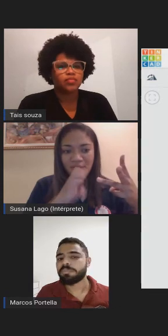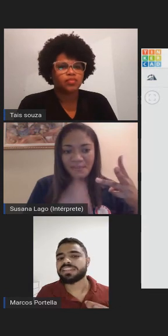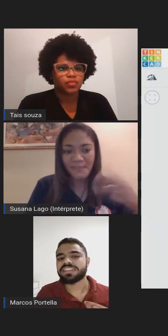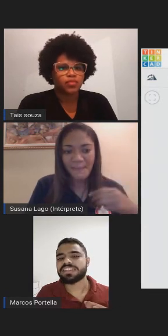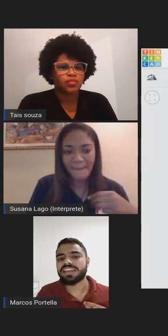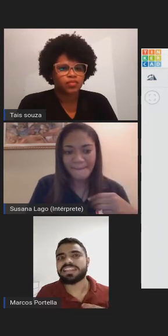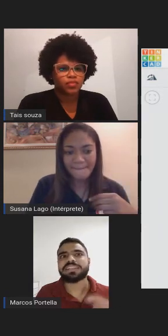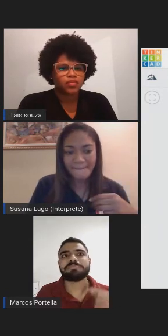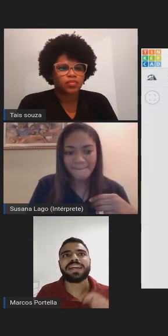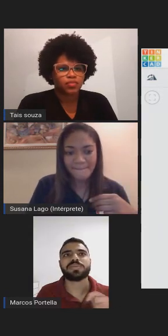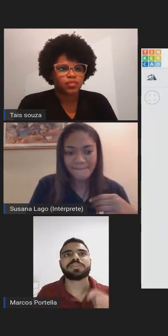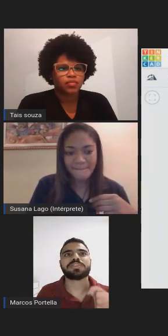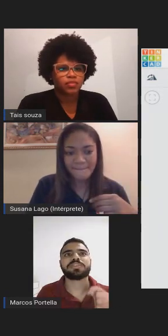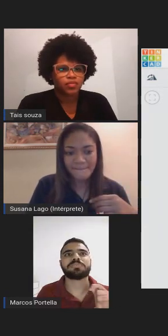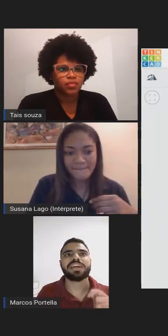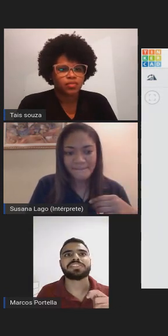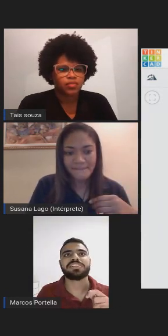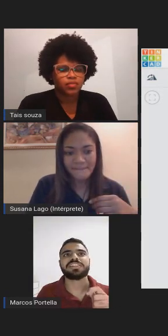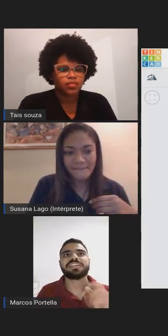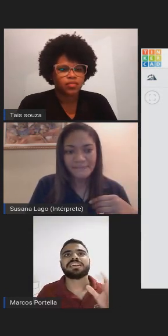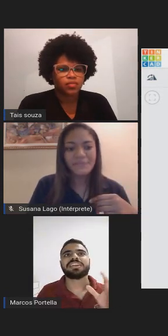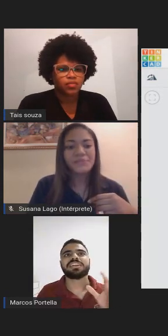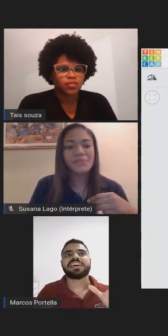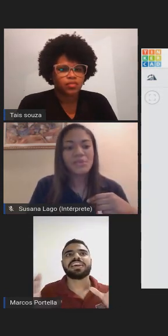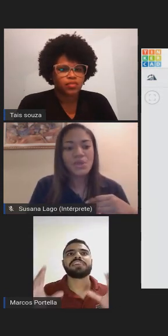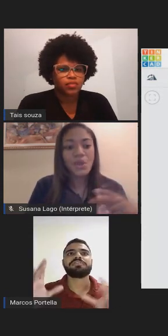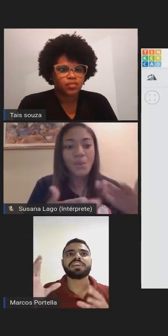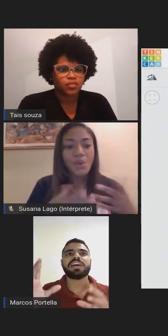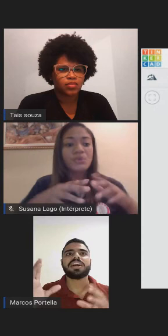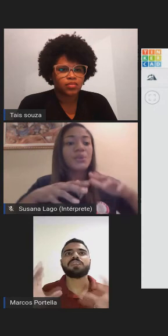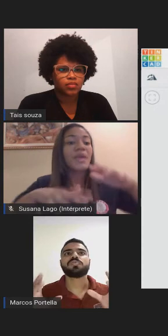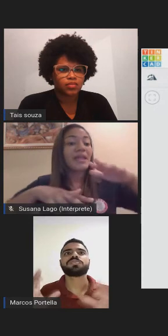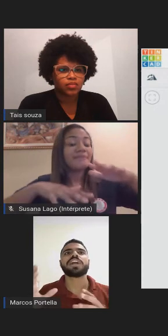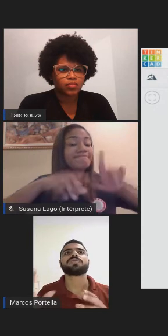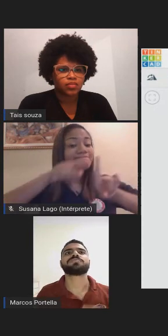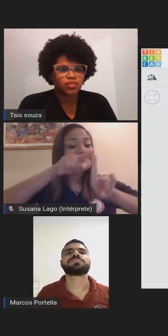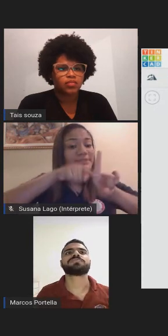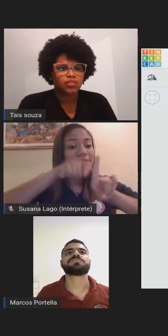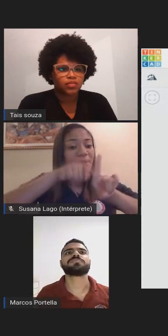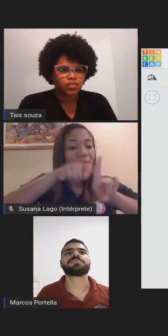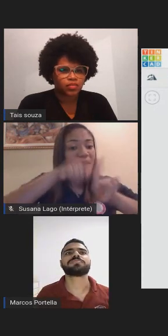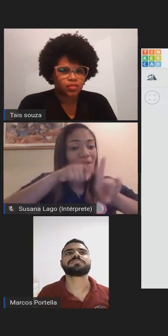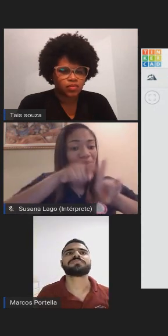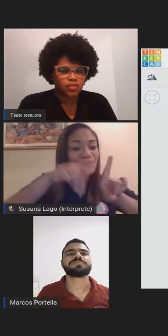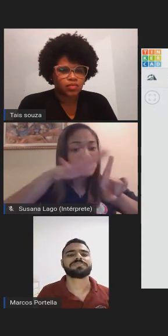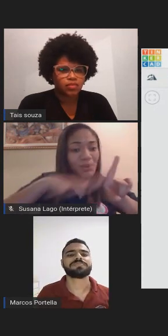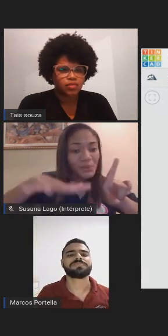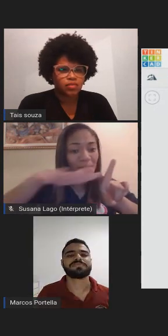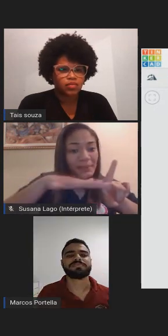A depender da temperatura do ambiente, ele envia um sinal.